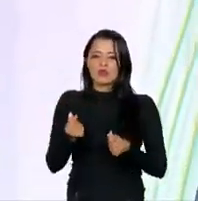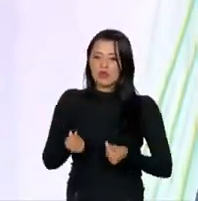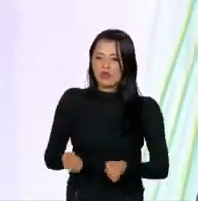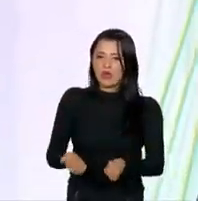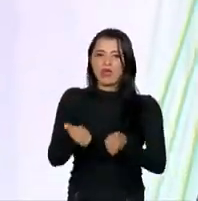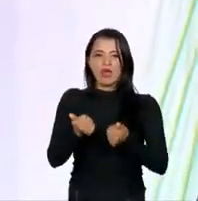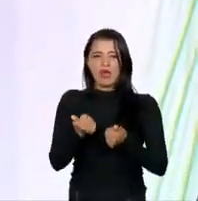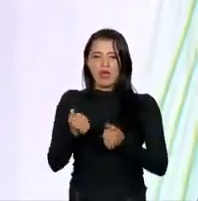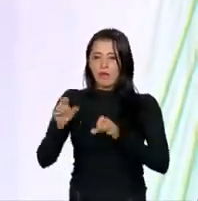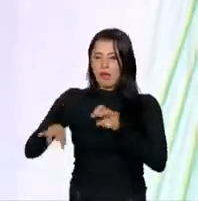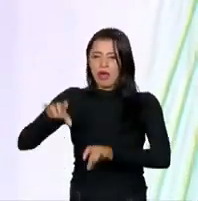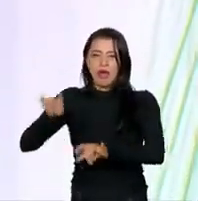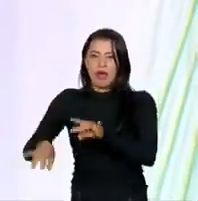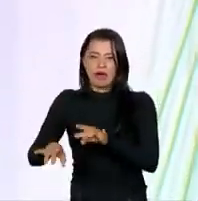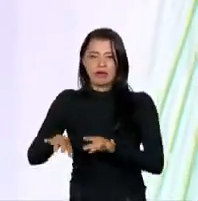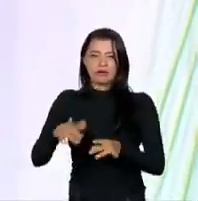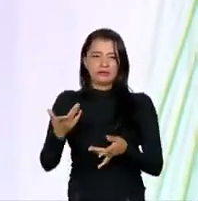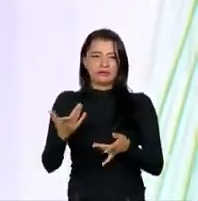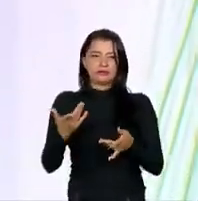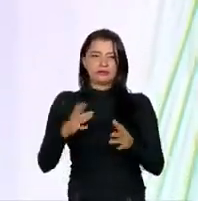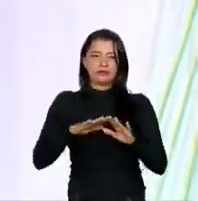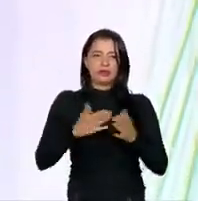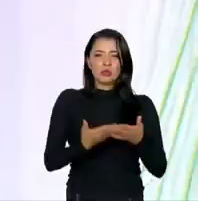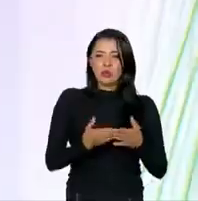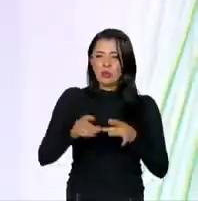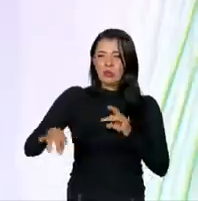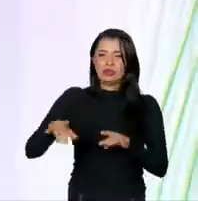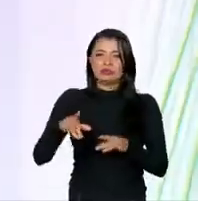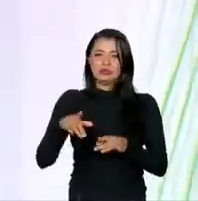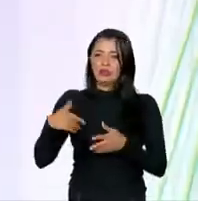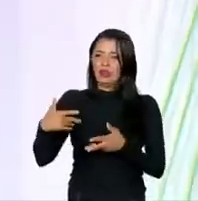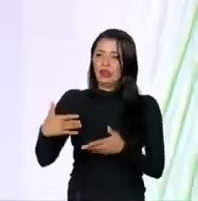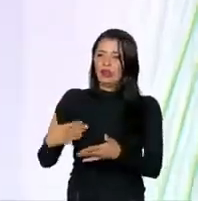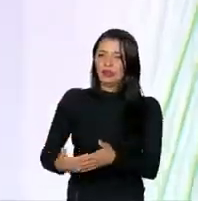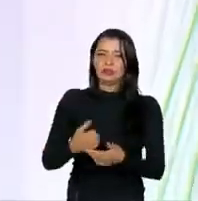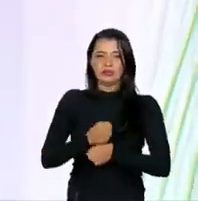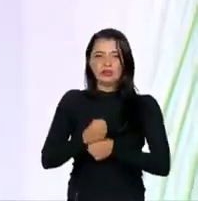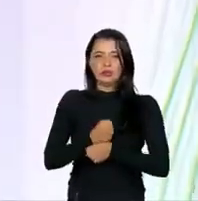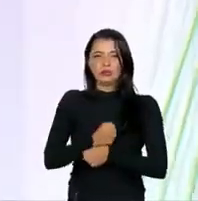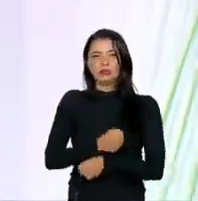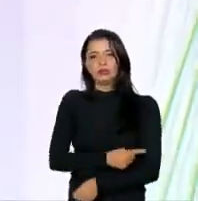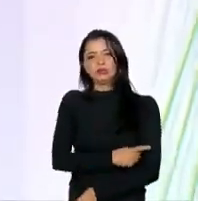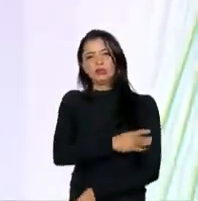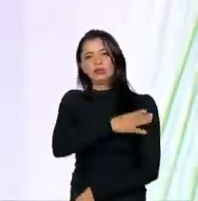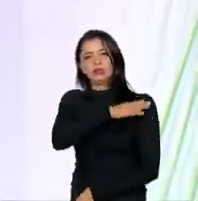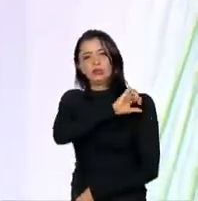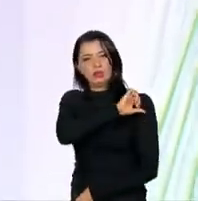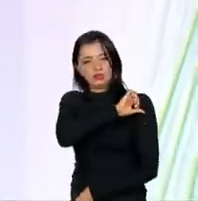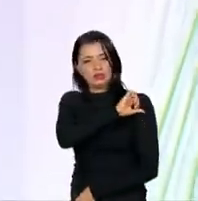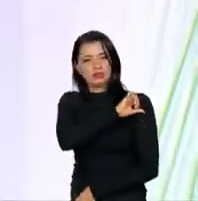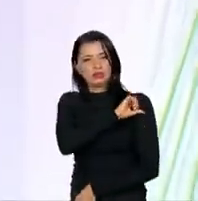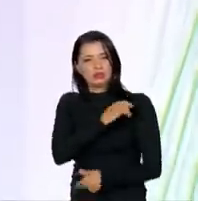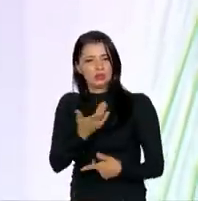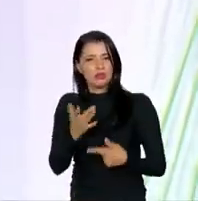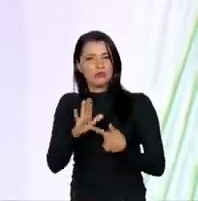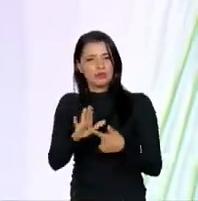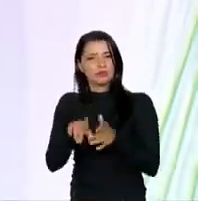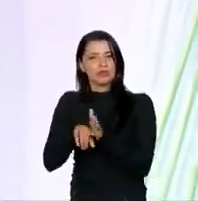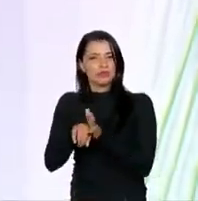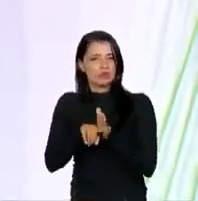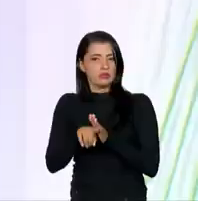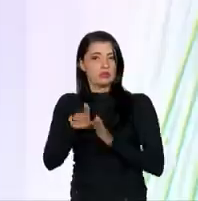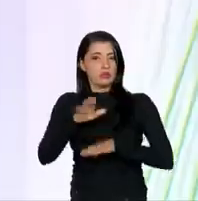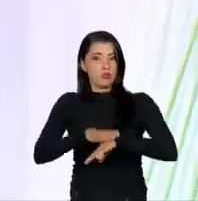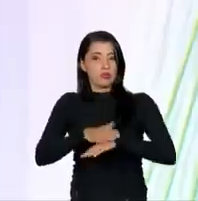a evasão e a perda desses jovens e dessas crianças ao longo dos anos do ensino fundamental. E as evidências mostraram que quando